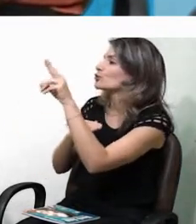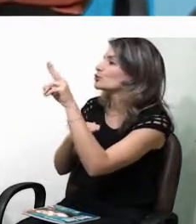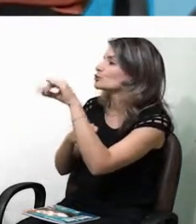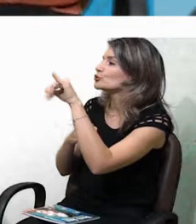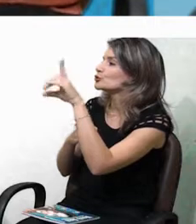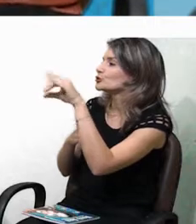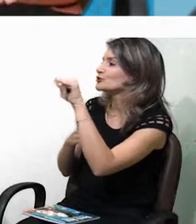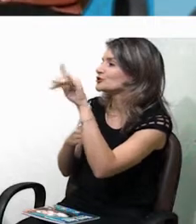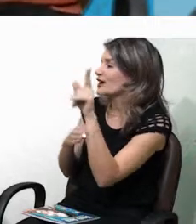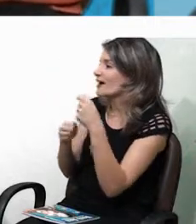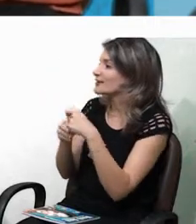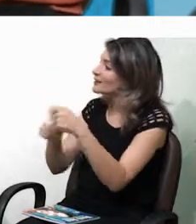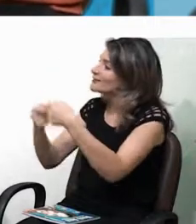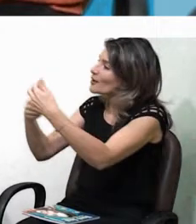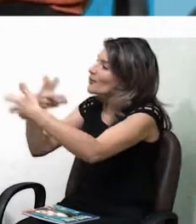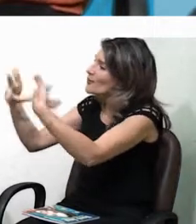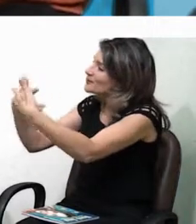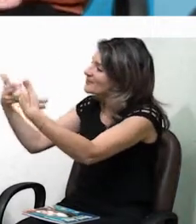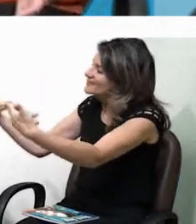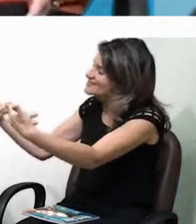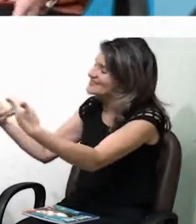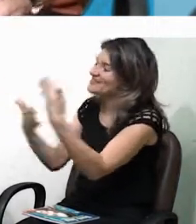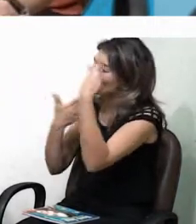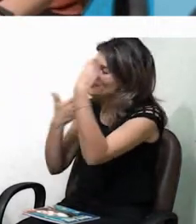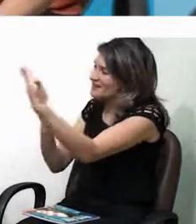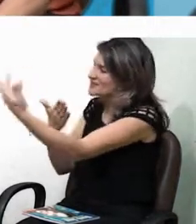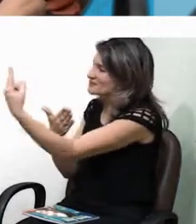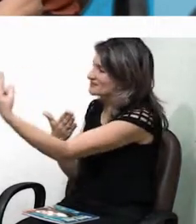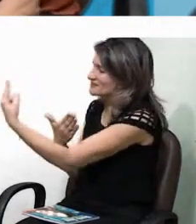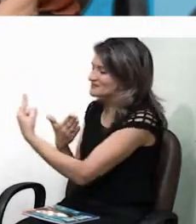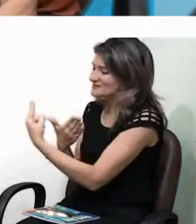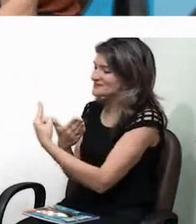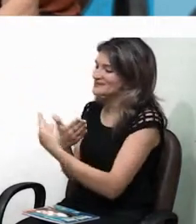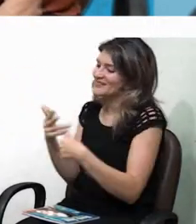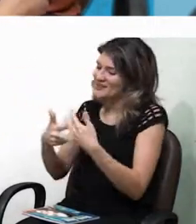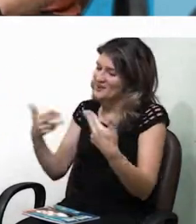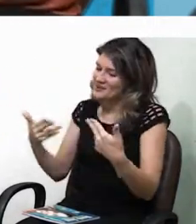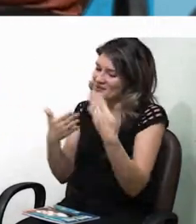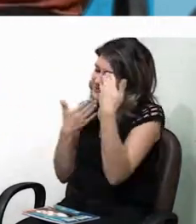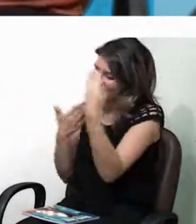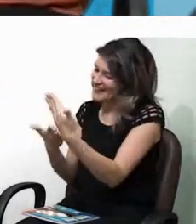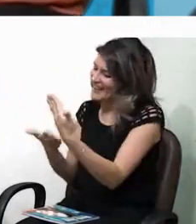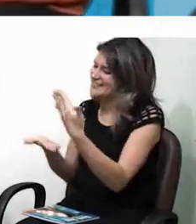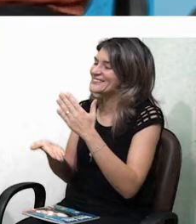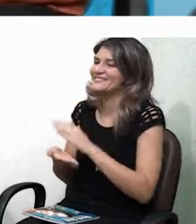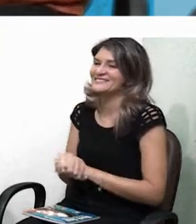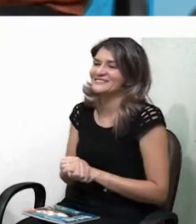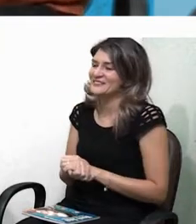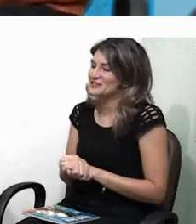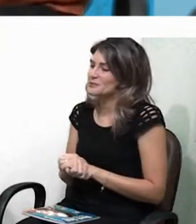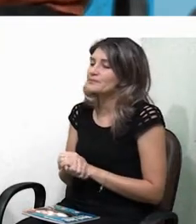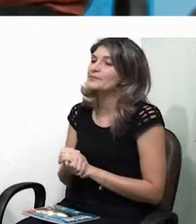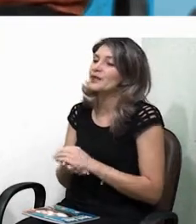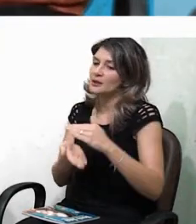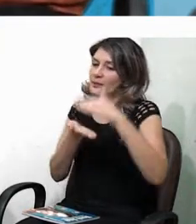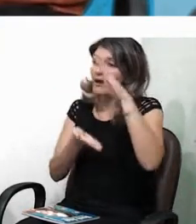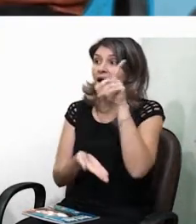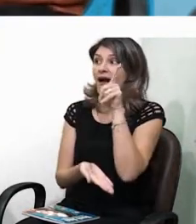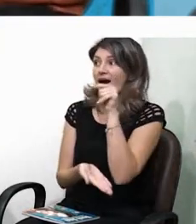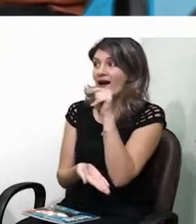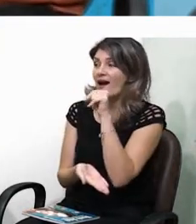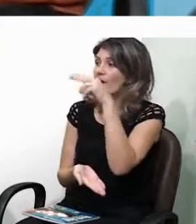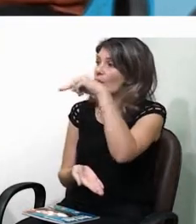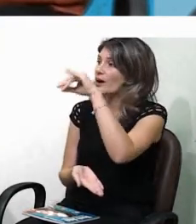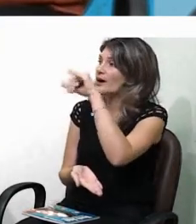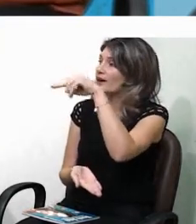mandou um mimo para cada um de vocês, uma caixinha de brownie. E nós temos também aqui a garrafinha da Água